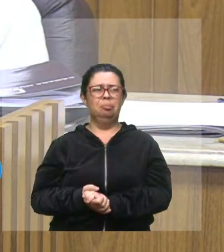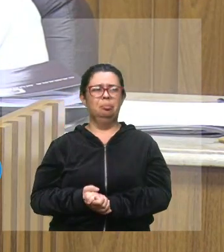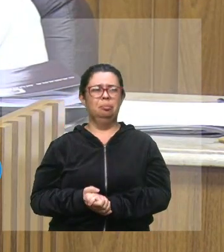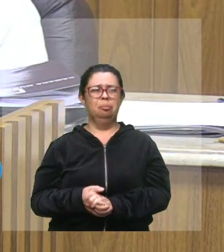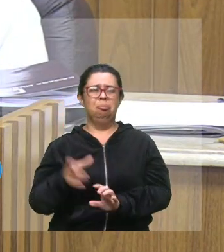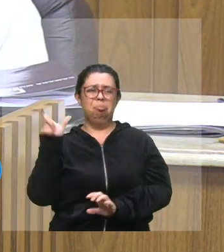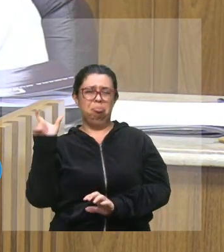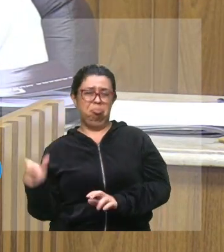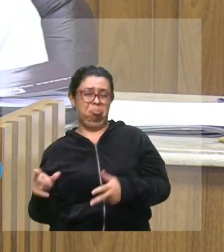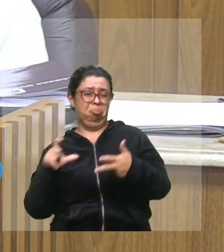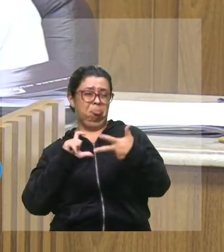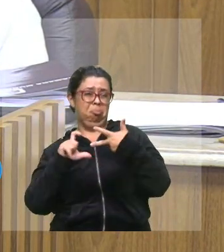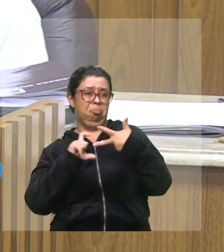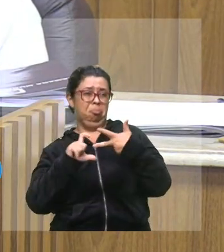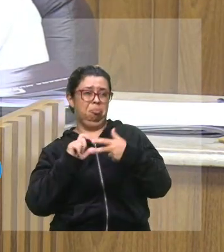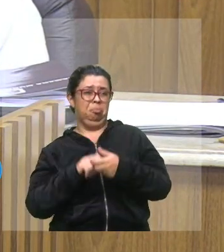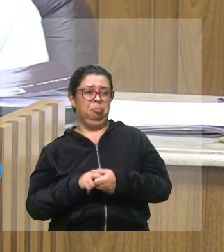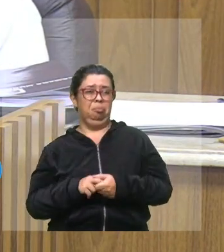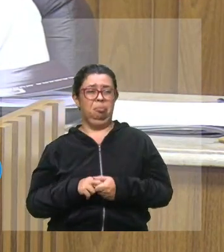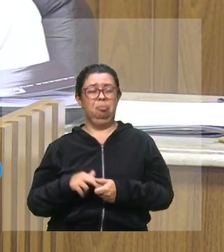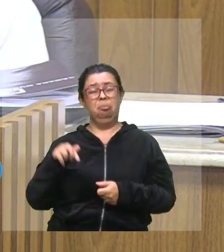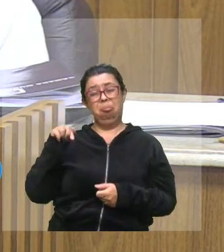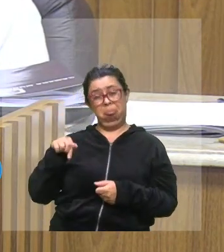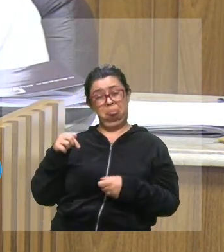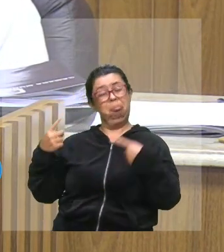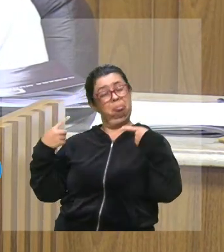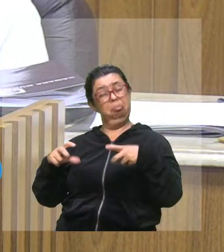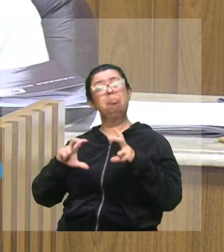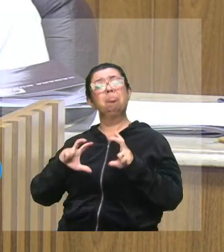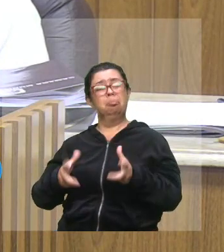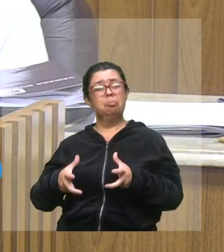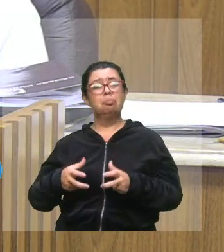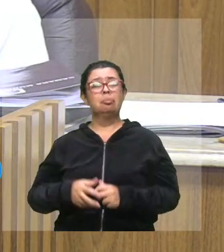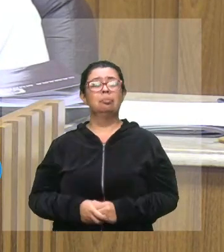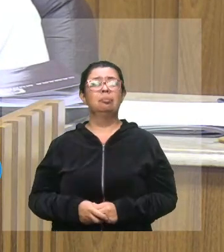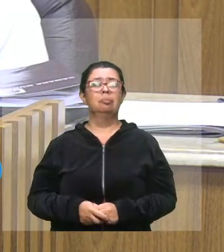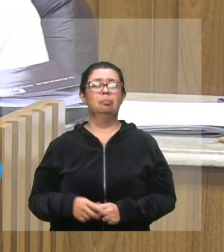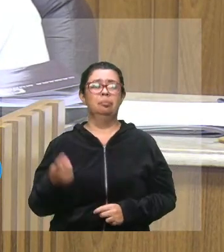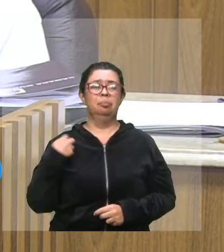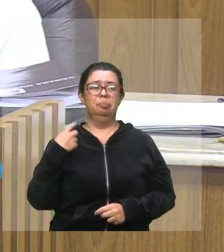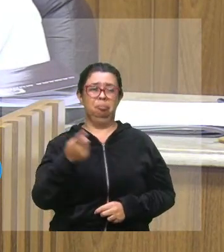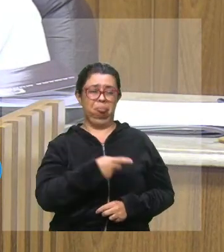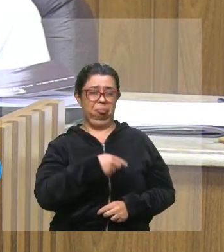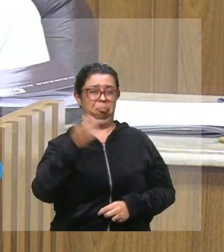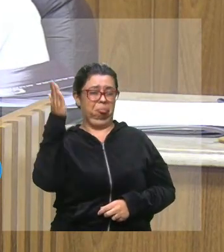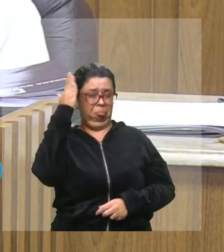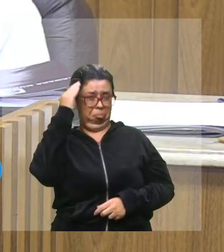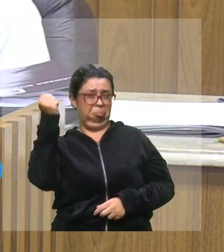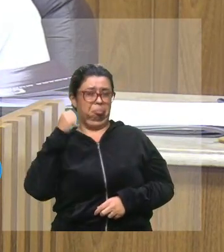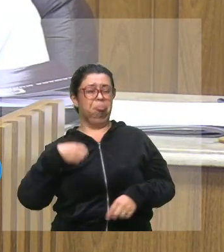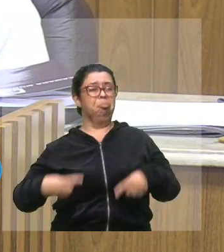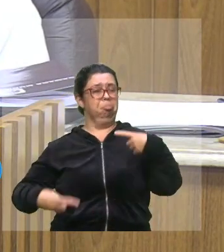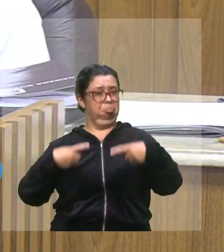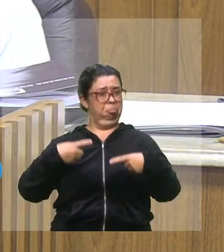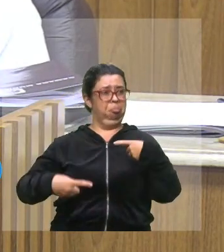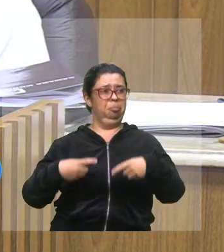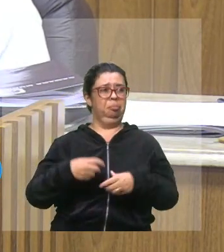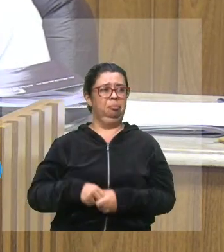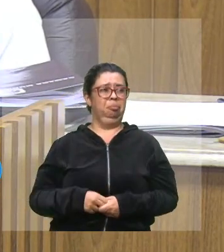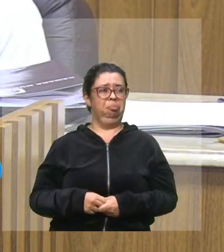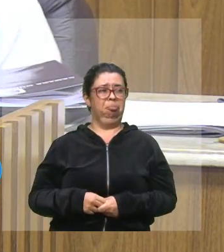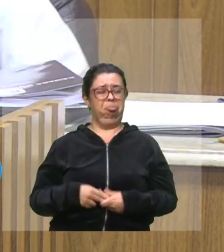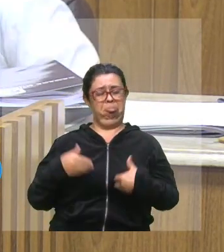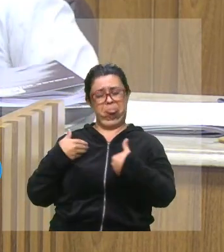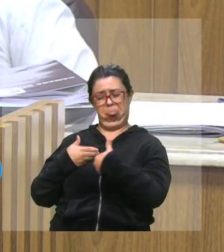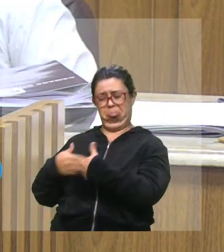Poder Executivo para com esta Casa de Leis. Nós sabemos que a imagem do político vem sendo